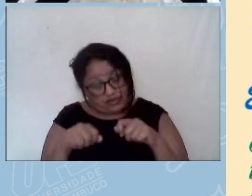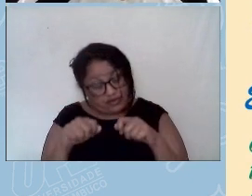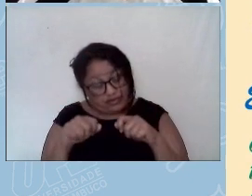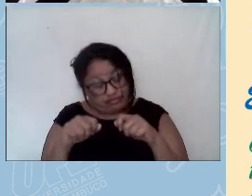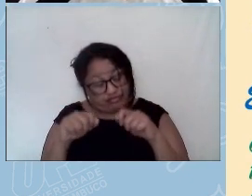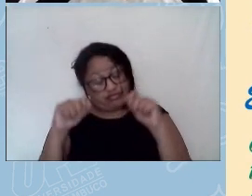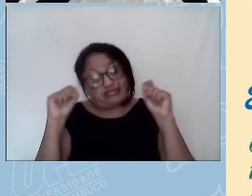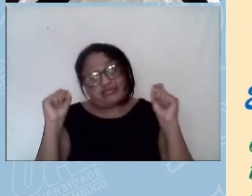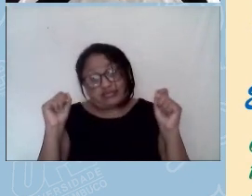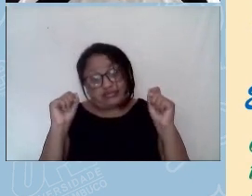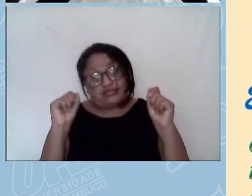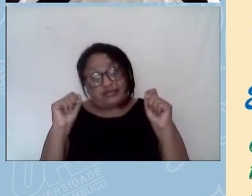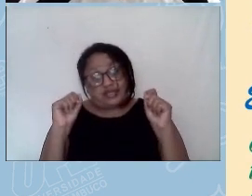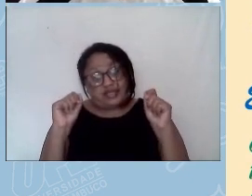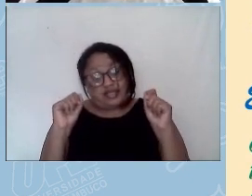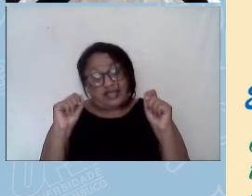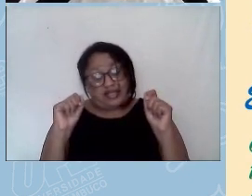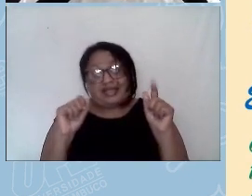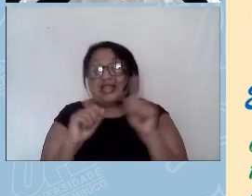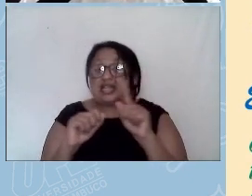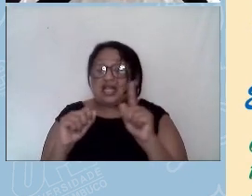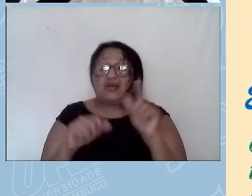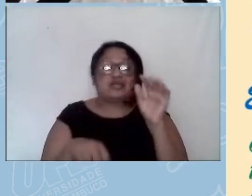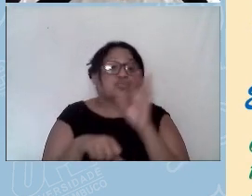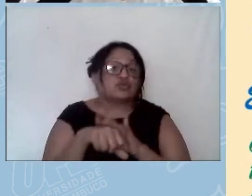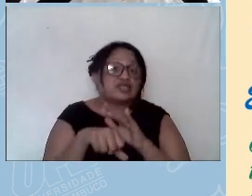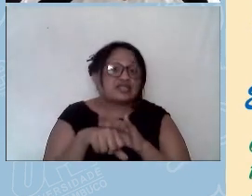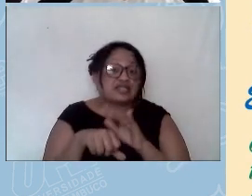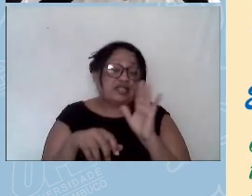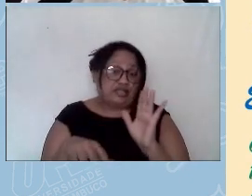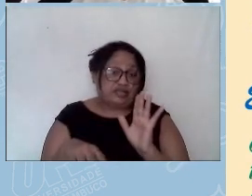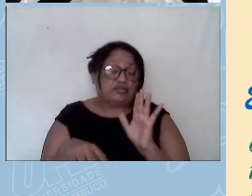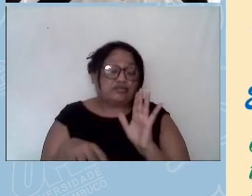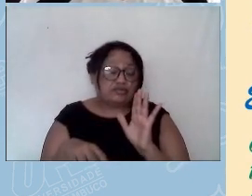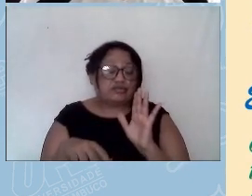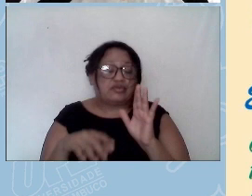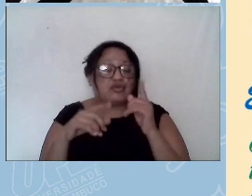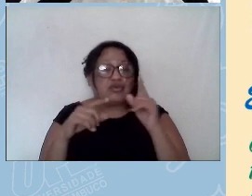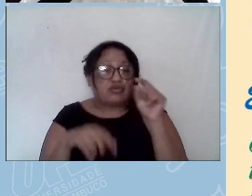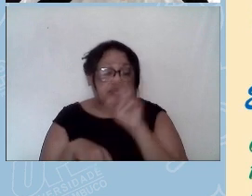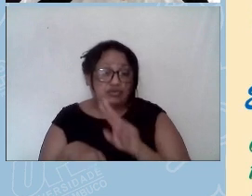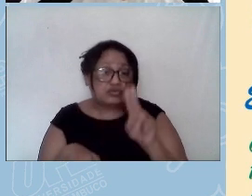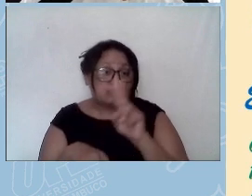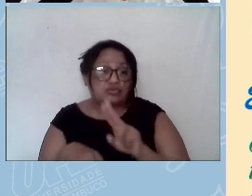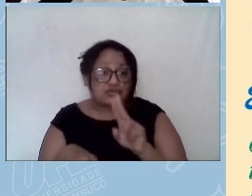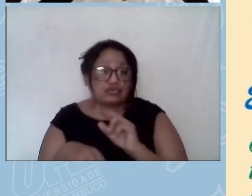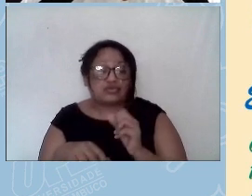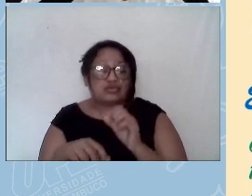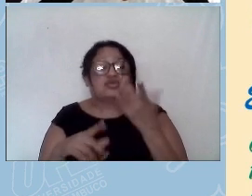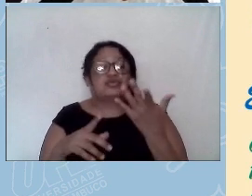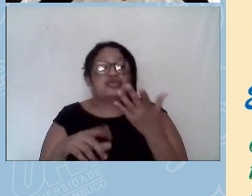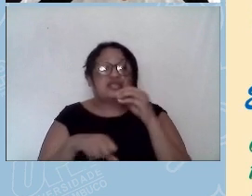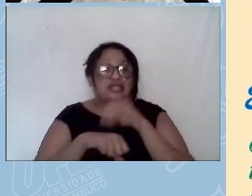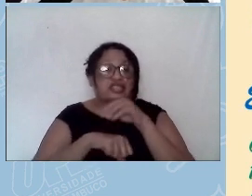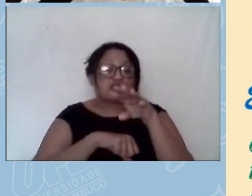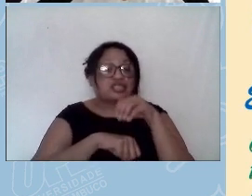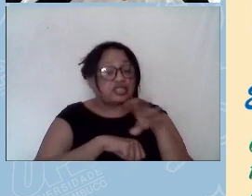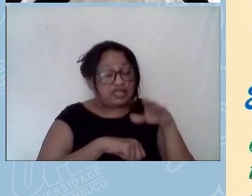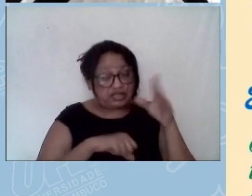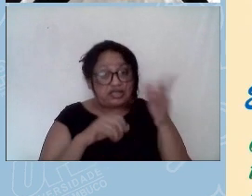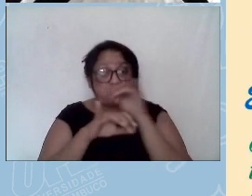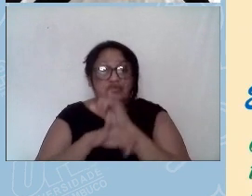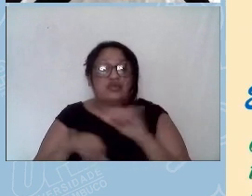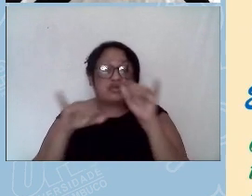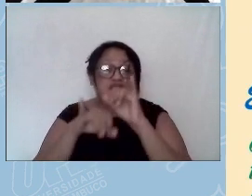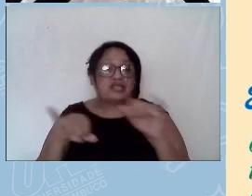ficaram deixaram de adoecer com essa aquisição com a aquisição que foi indicada lá no comunicado do